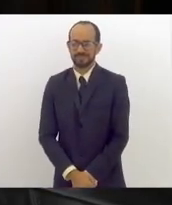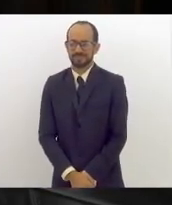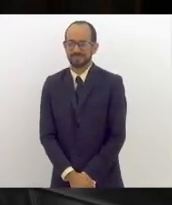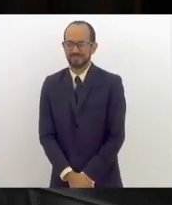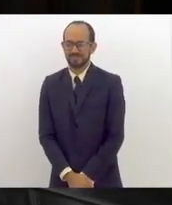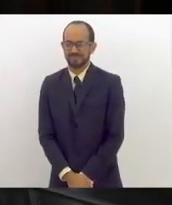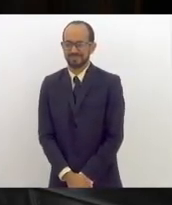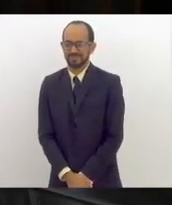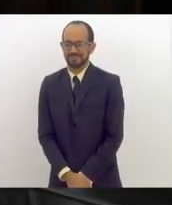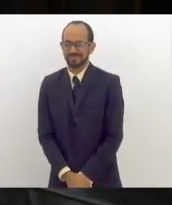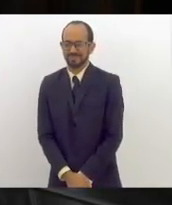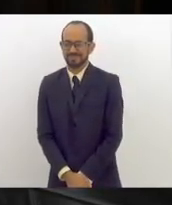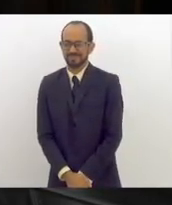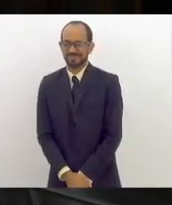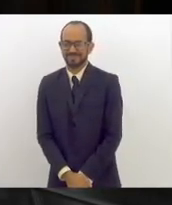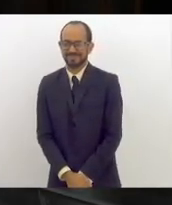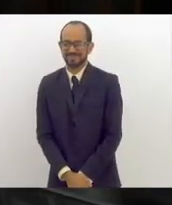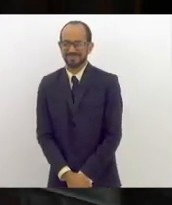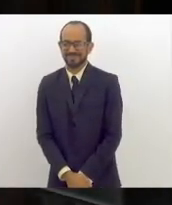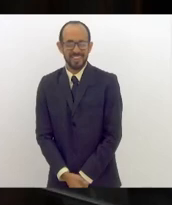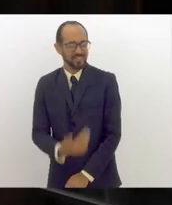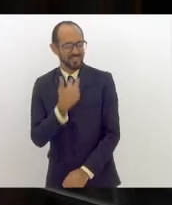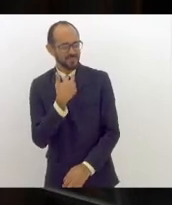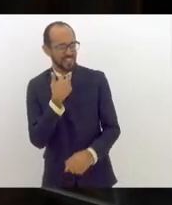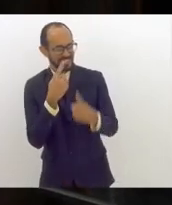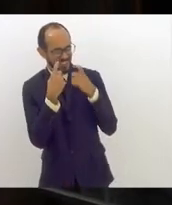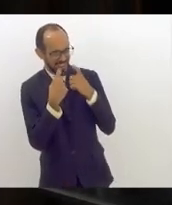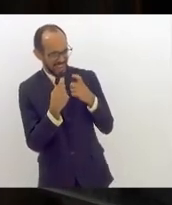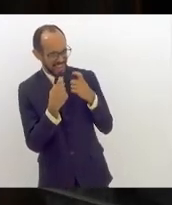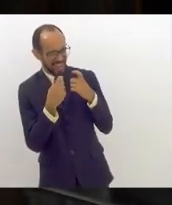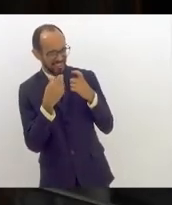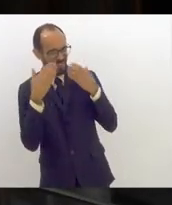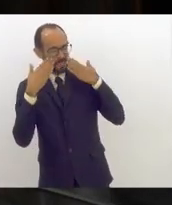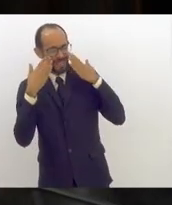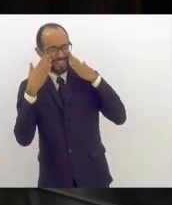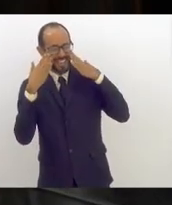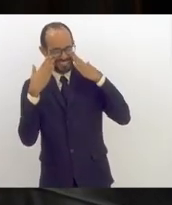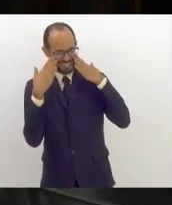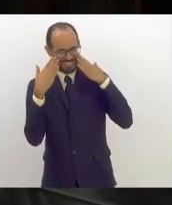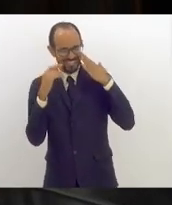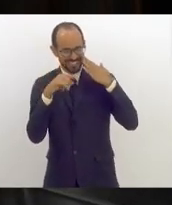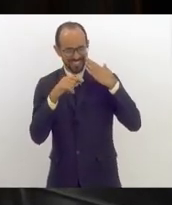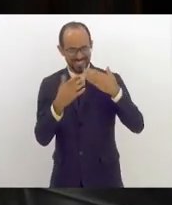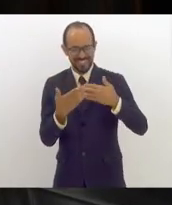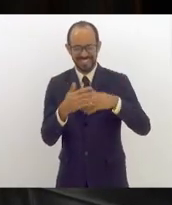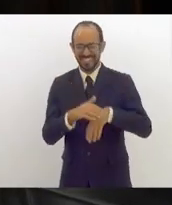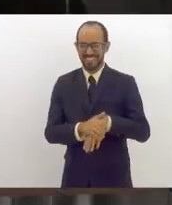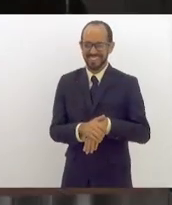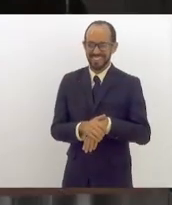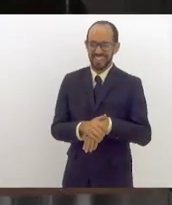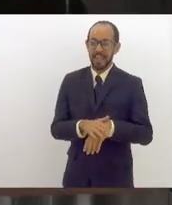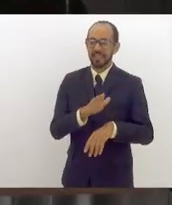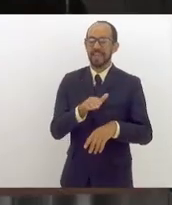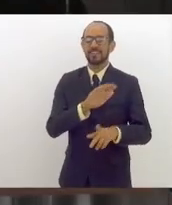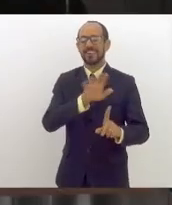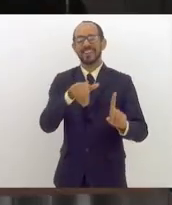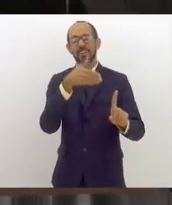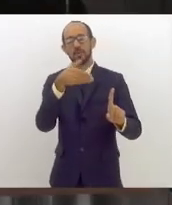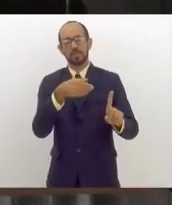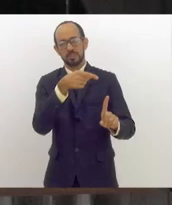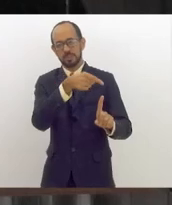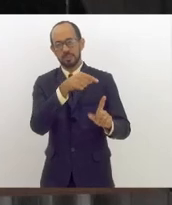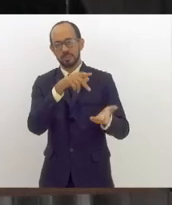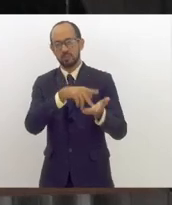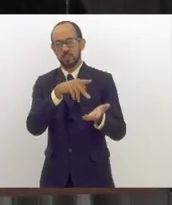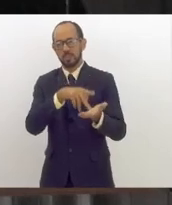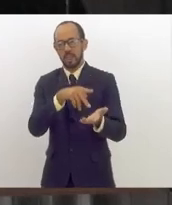Ah você não pode chorar vai borrar a maquiagem quero reconhecer Felipe de verdade o que já fiz